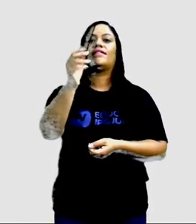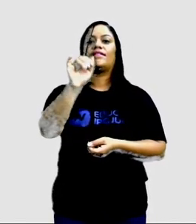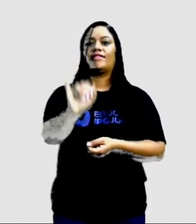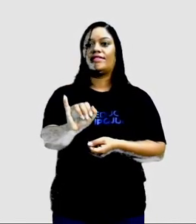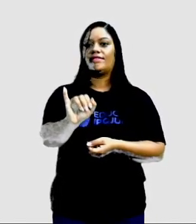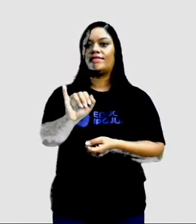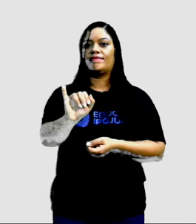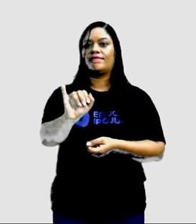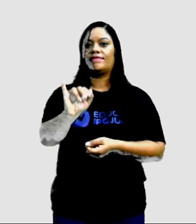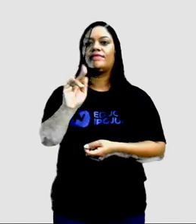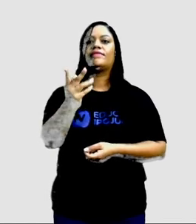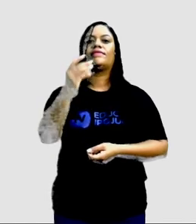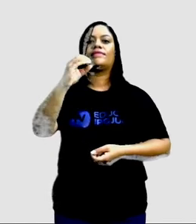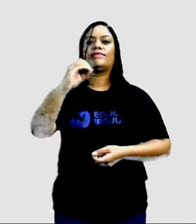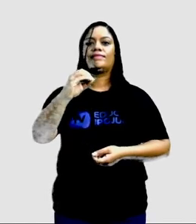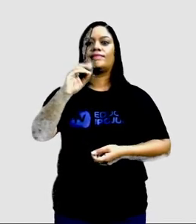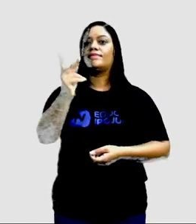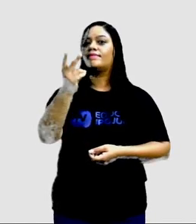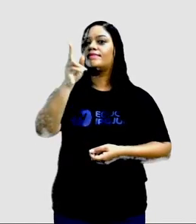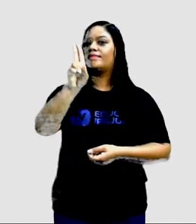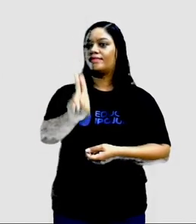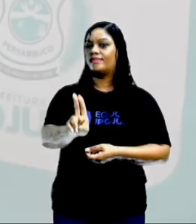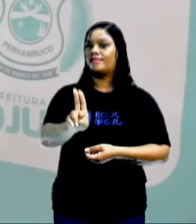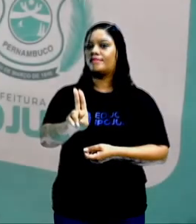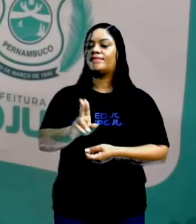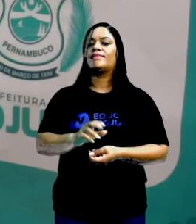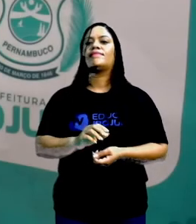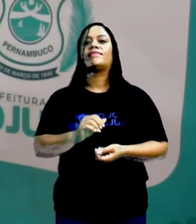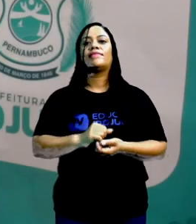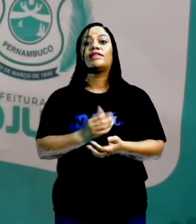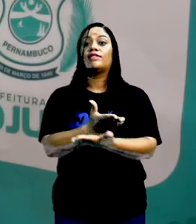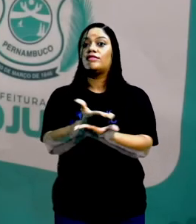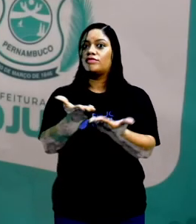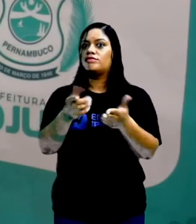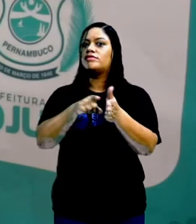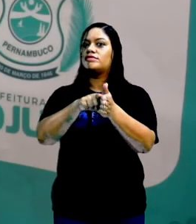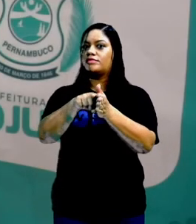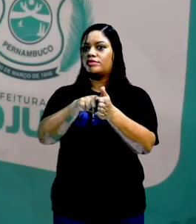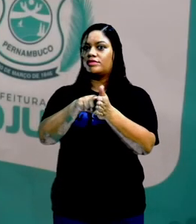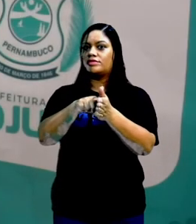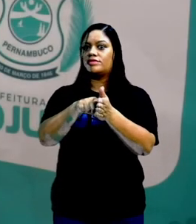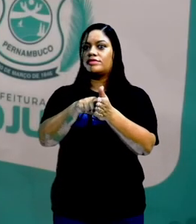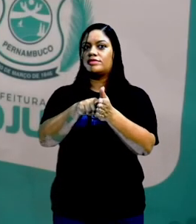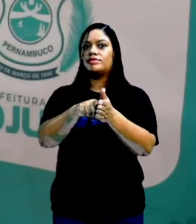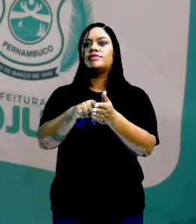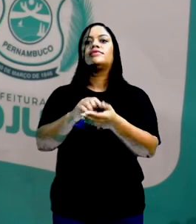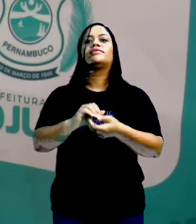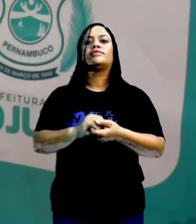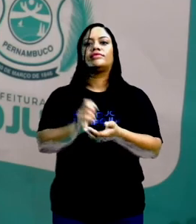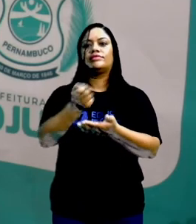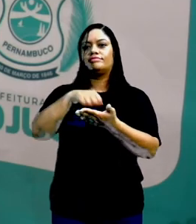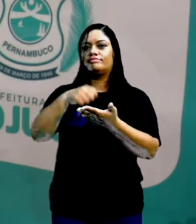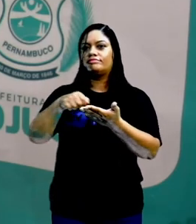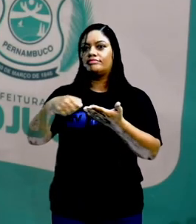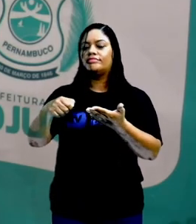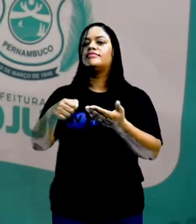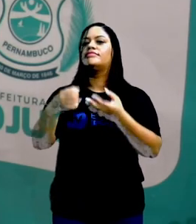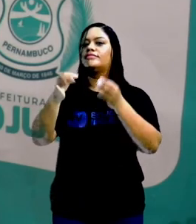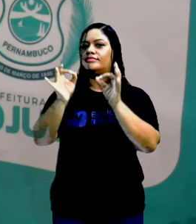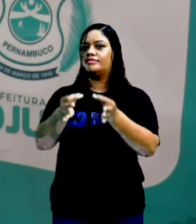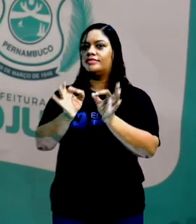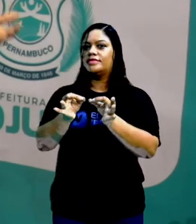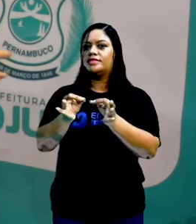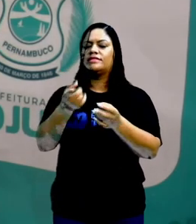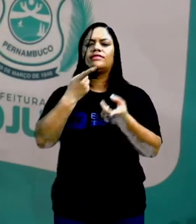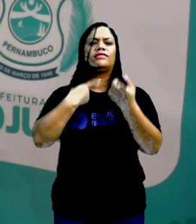H-I, H-O e H-U. Vocês pesquisam e escrevem. Escreve uma, duas ou três, certo? Fique